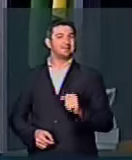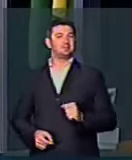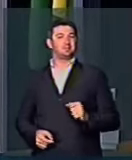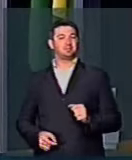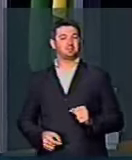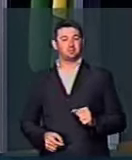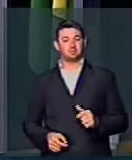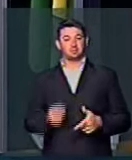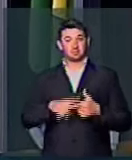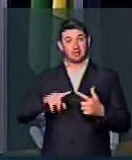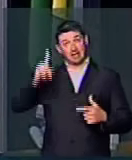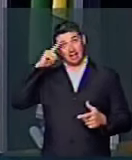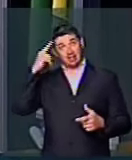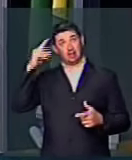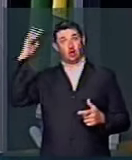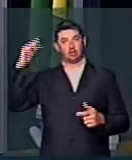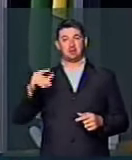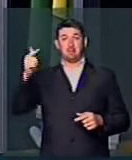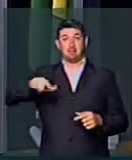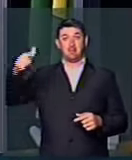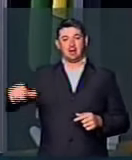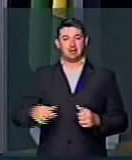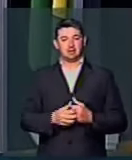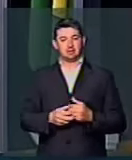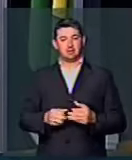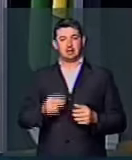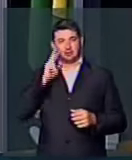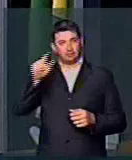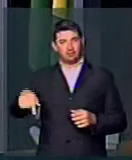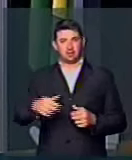as questões ideológicas, cada vez mais a gente se vê